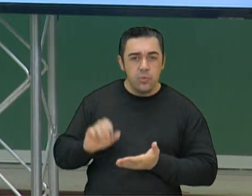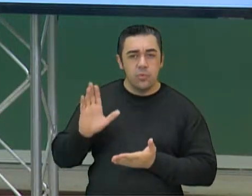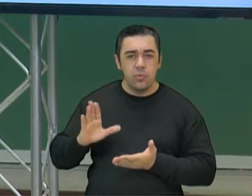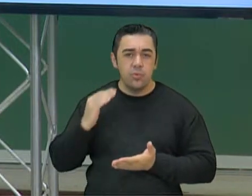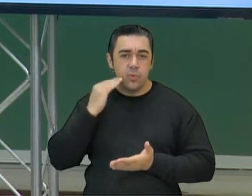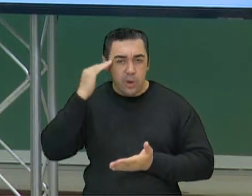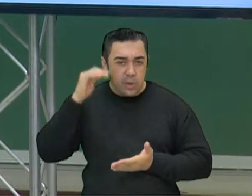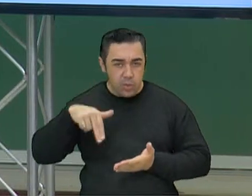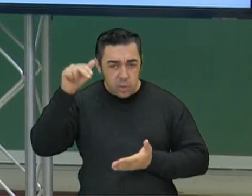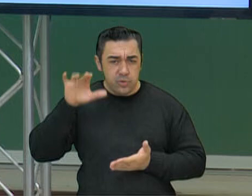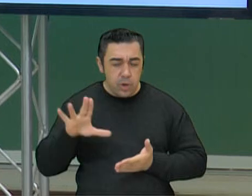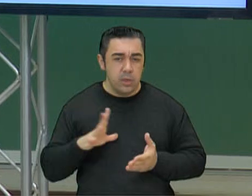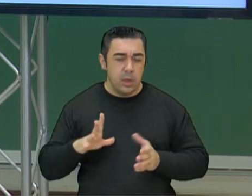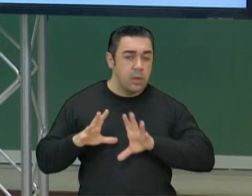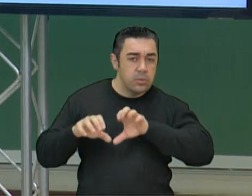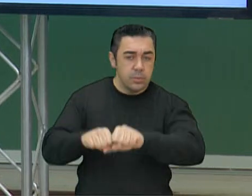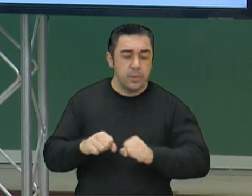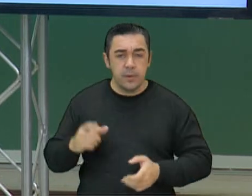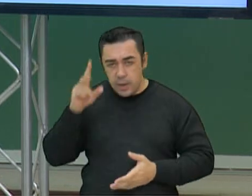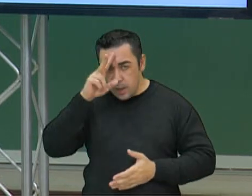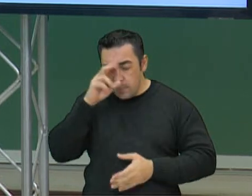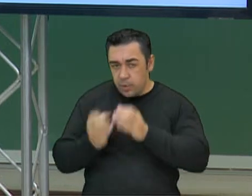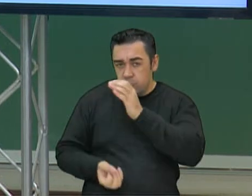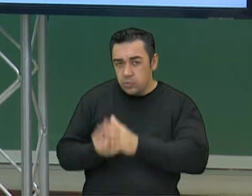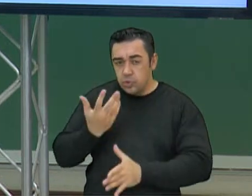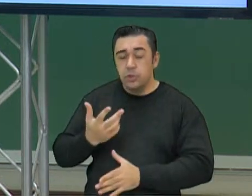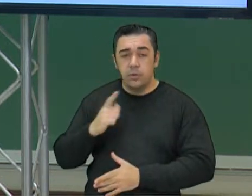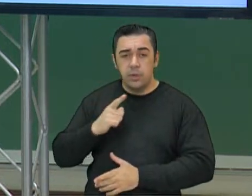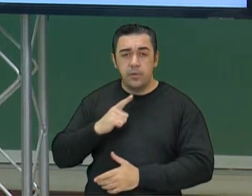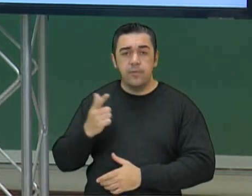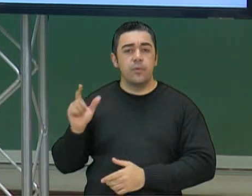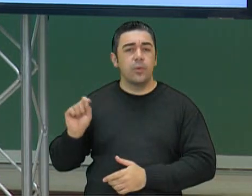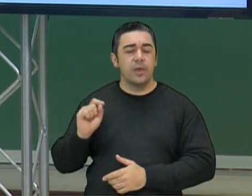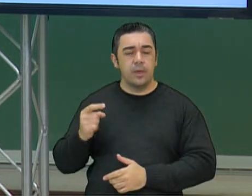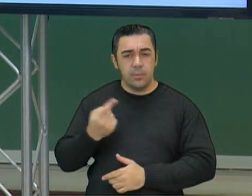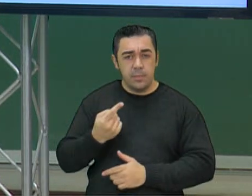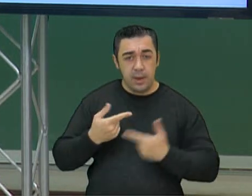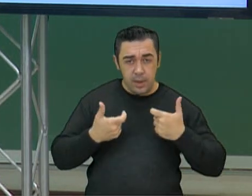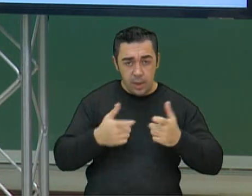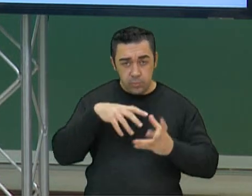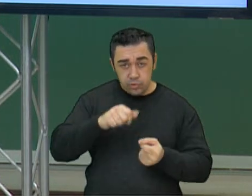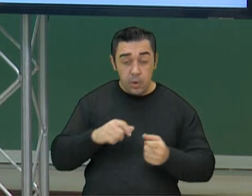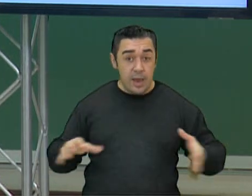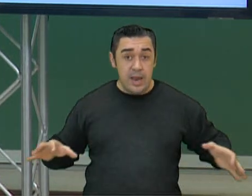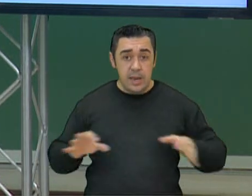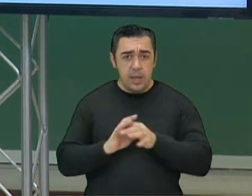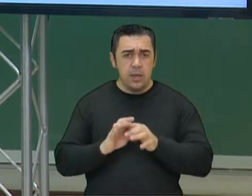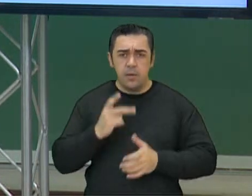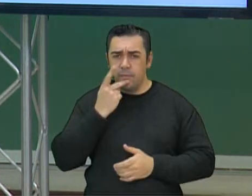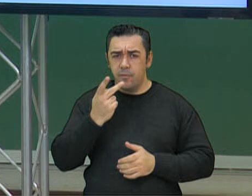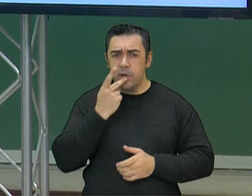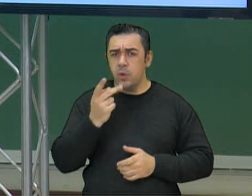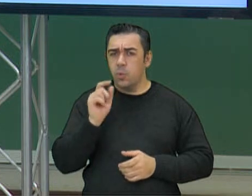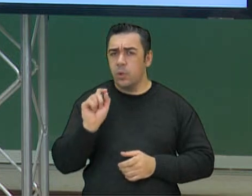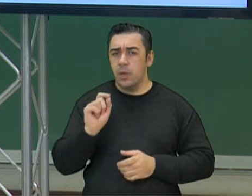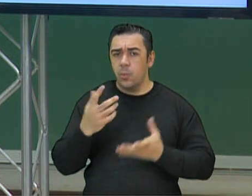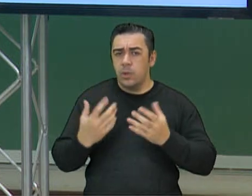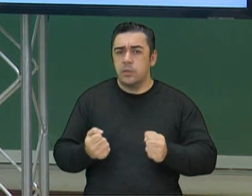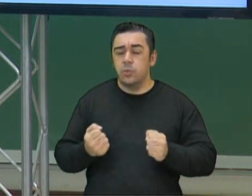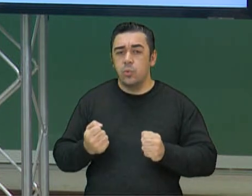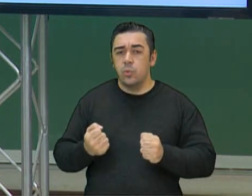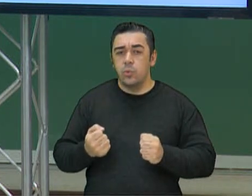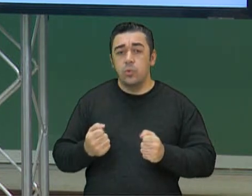surgiu depois da Primeira Guerra Mundial para impedir novas guerras? Essa liga condenou o ataque. O que o Japão